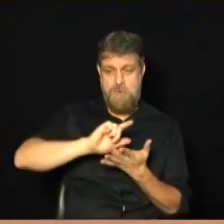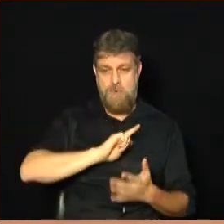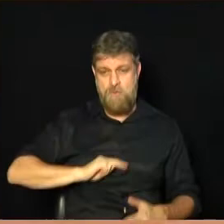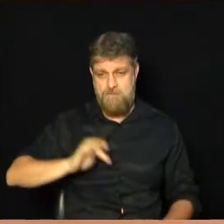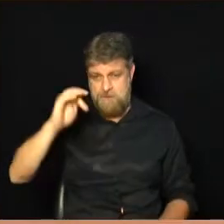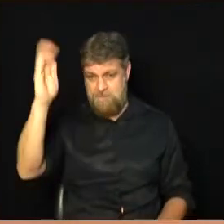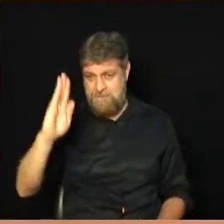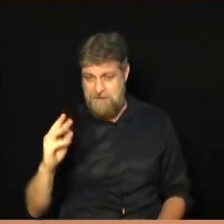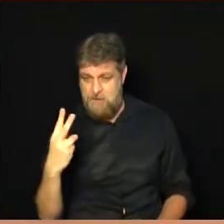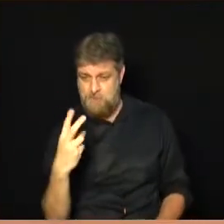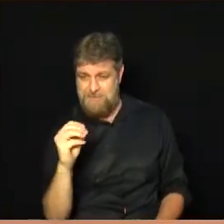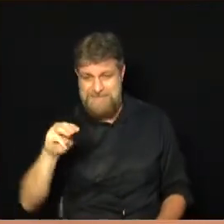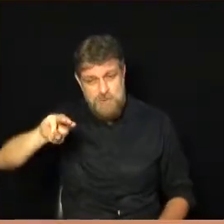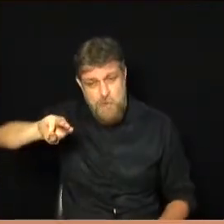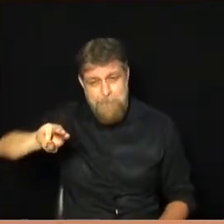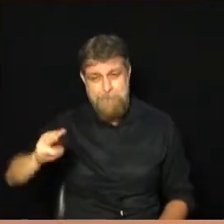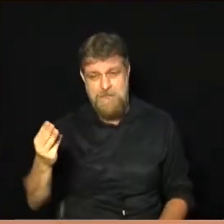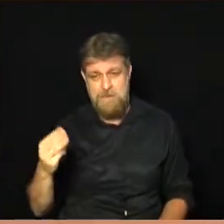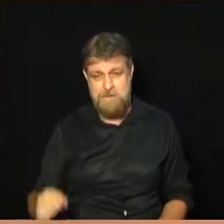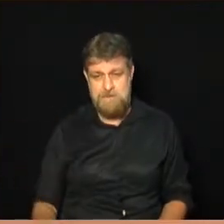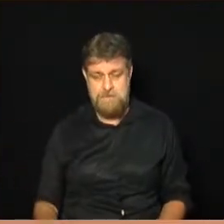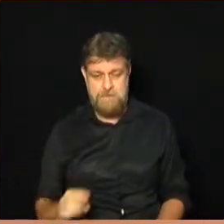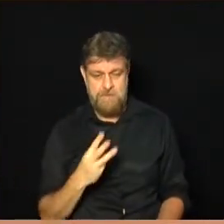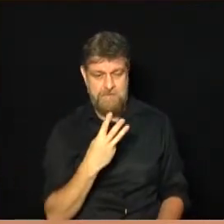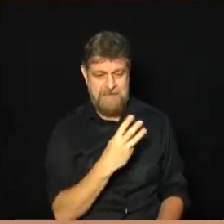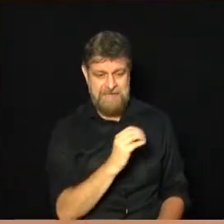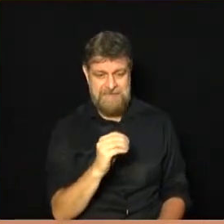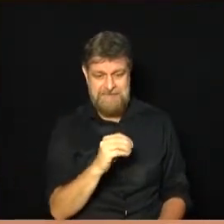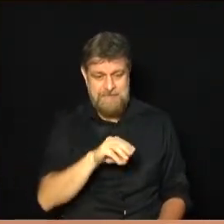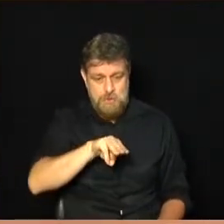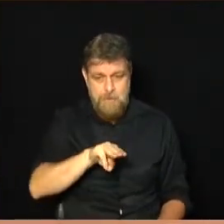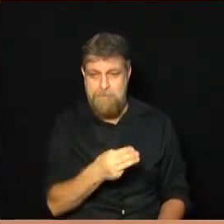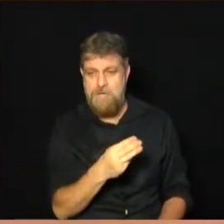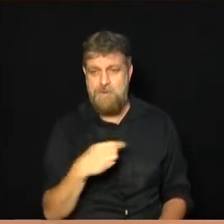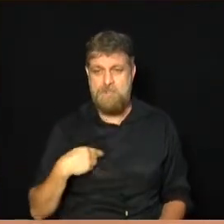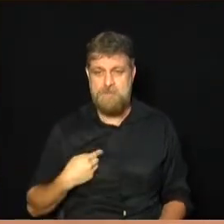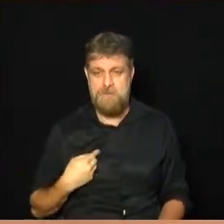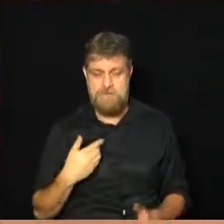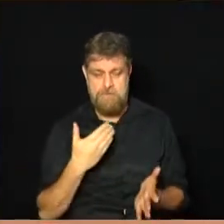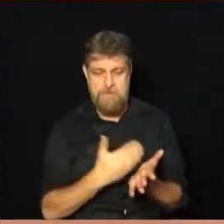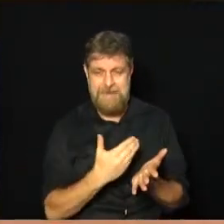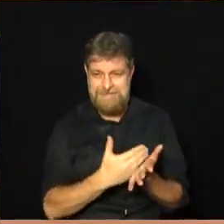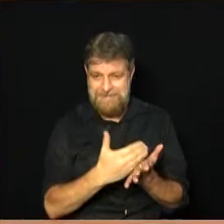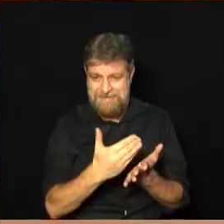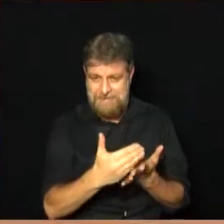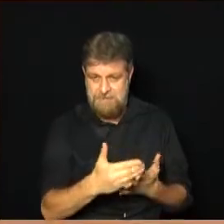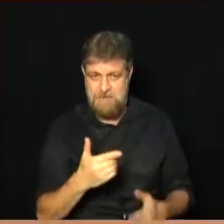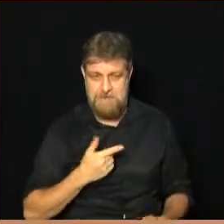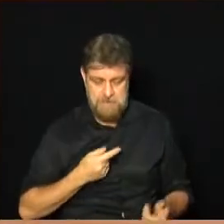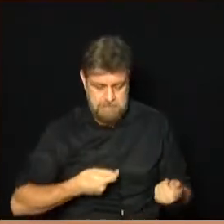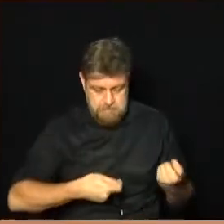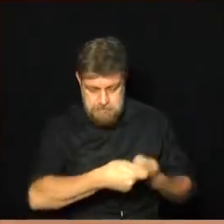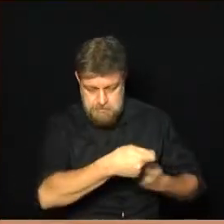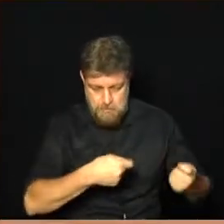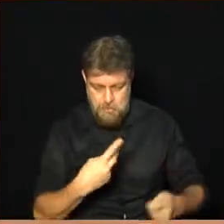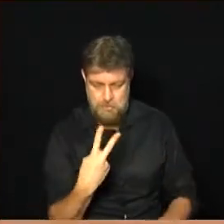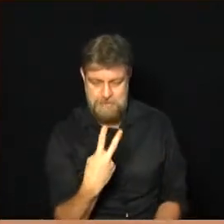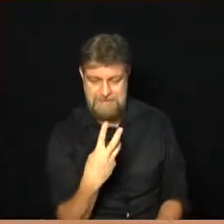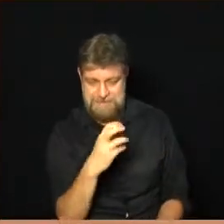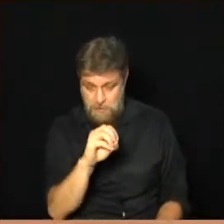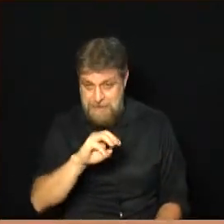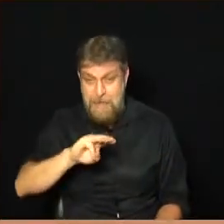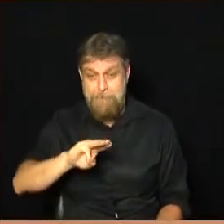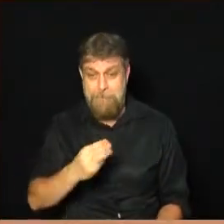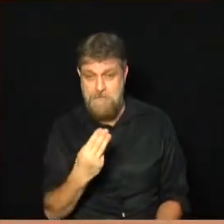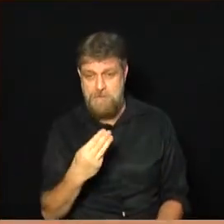200 milhões. Os outros 300 milhões, nós financiamos, né, do 250, nós